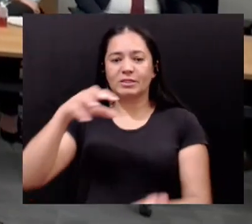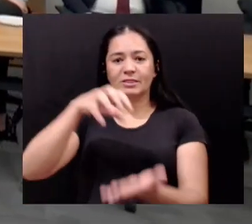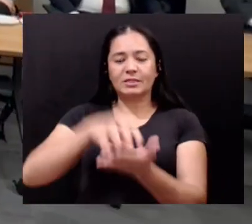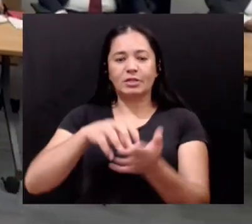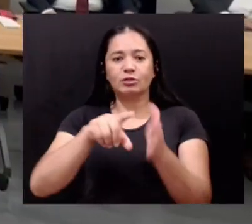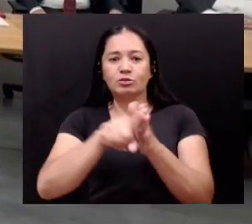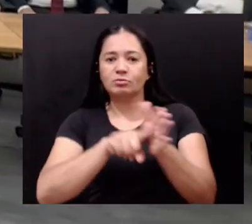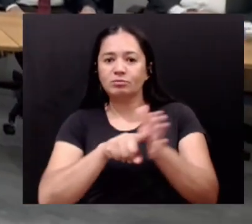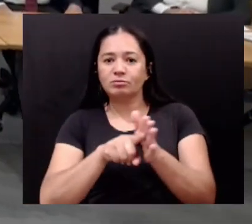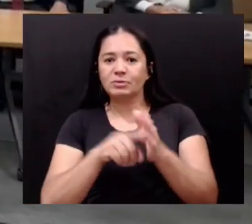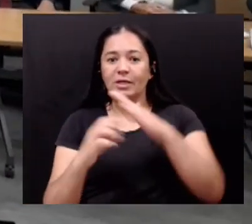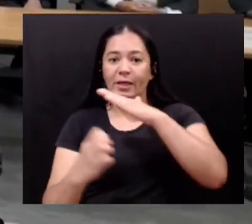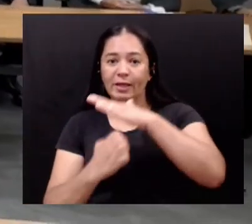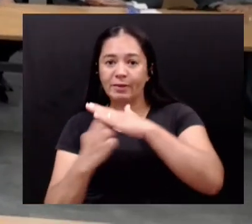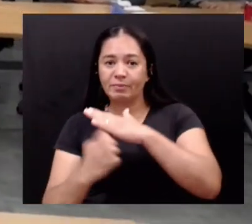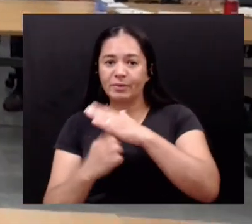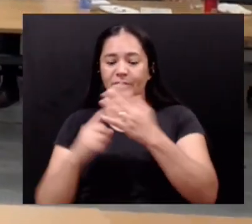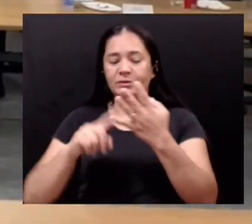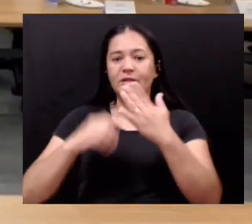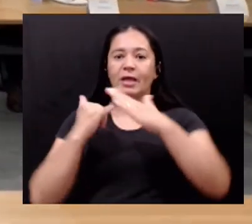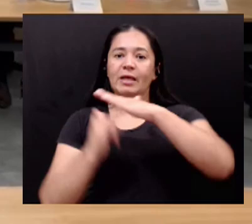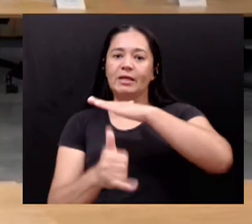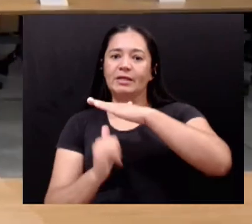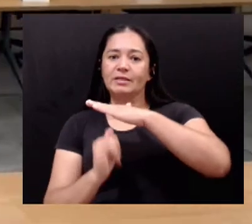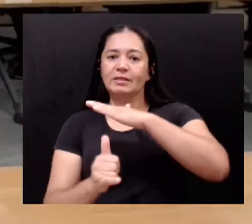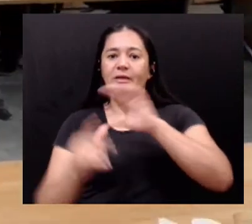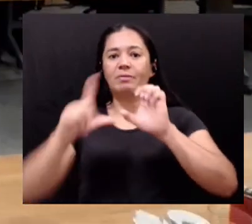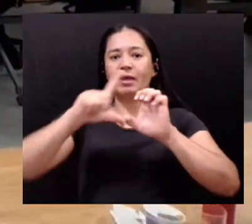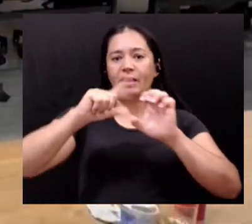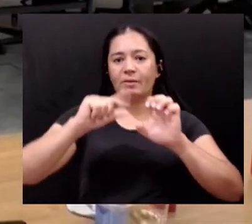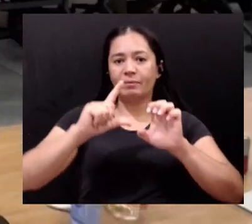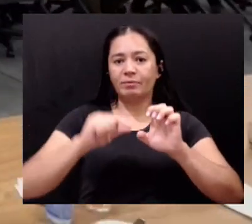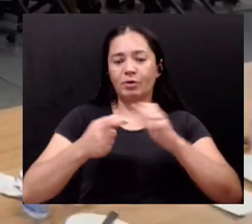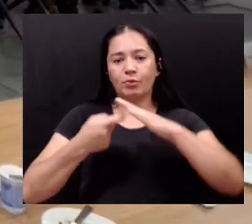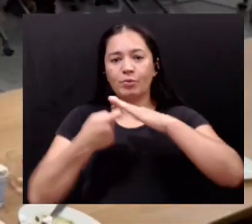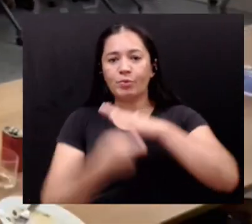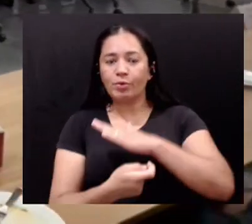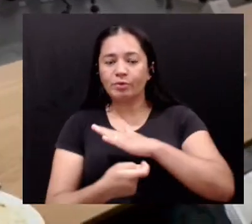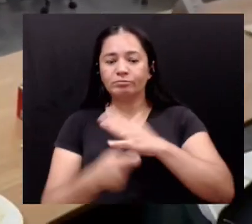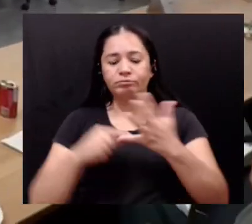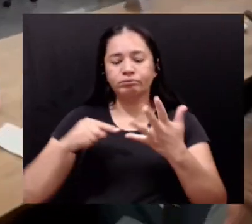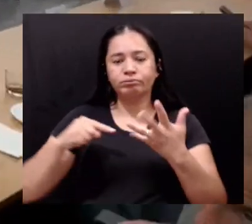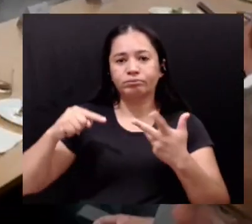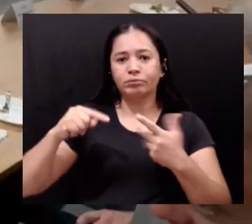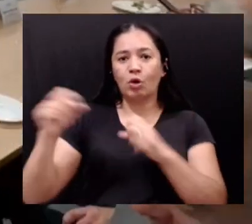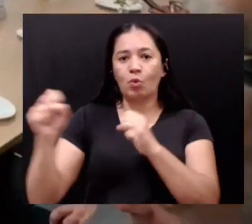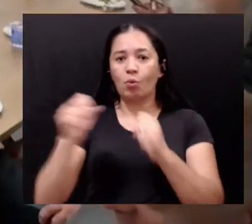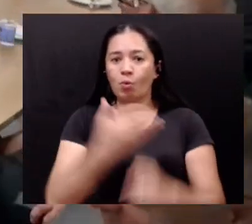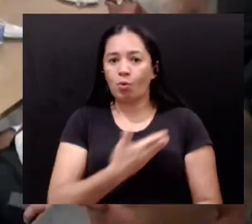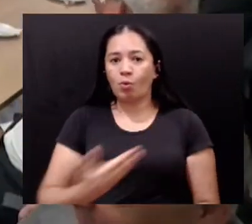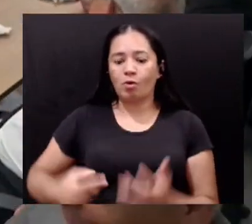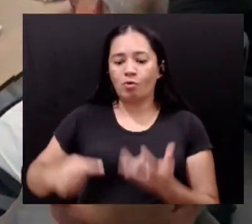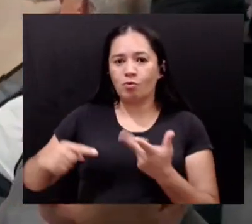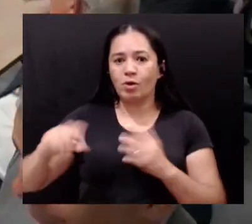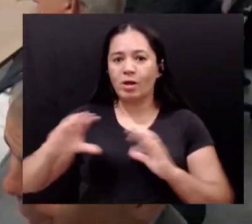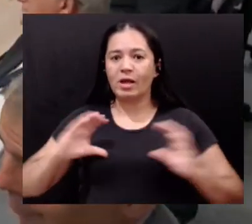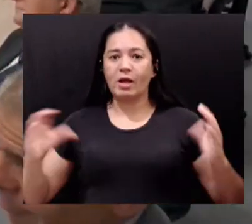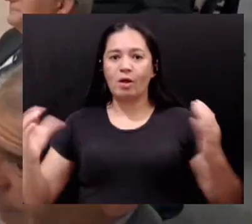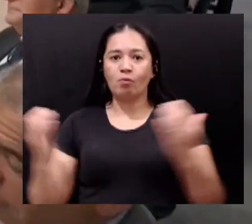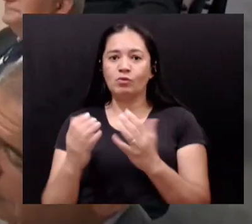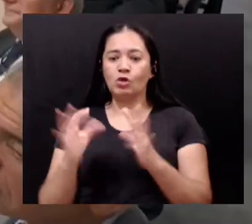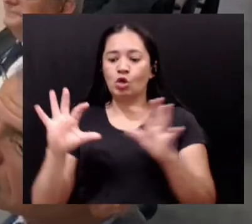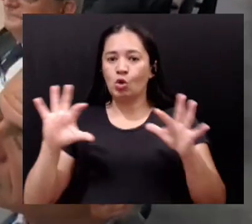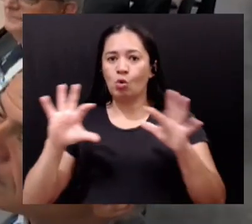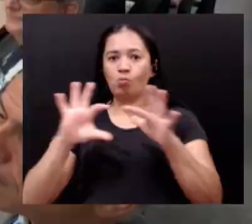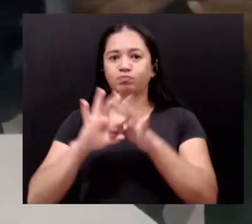empresas, startups, empreendedores, investidores, o poder público e a comunidade poderão